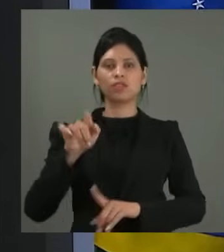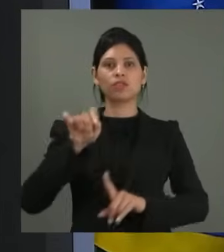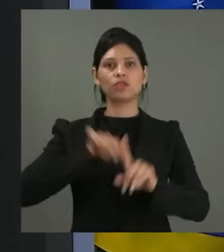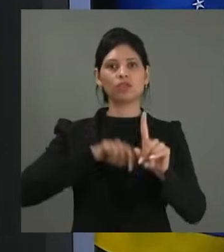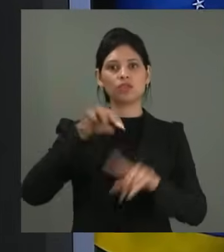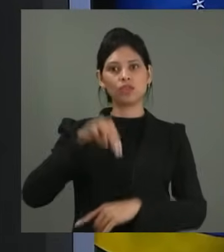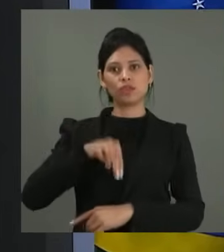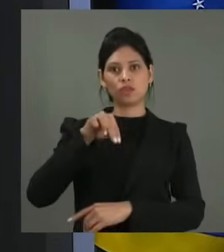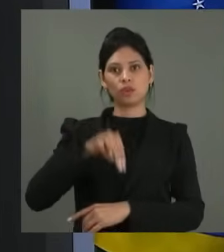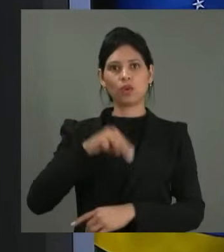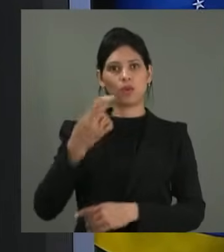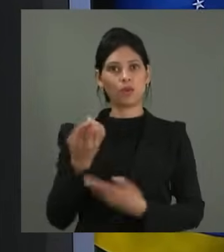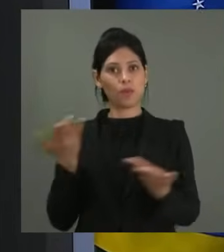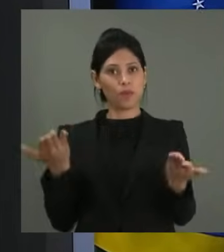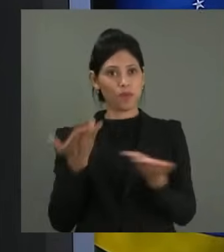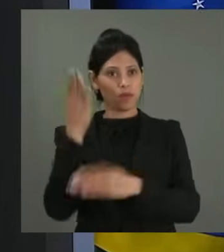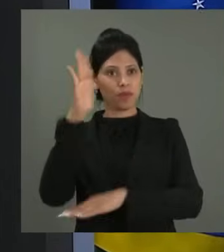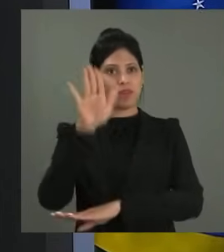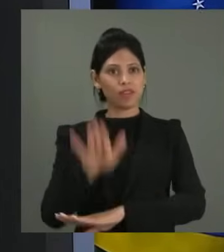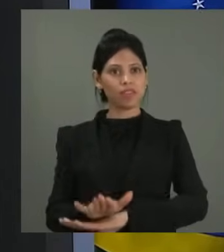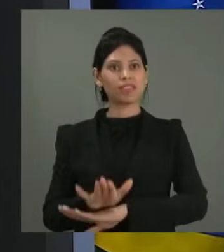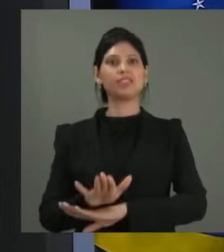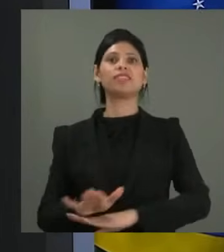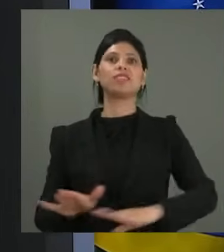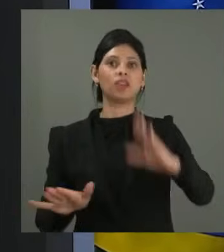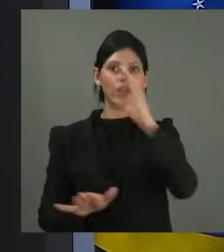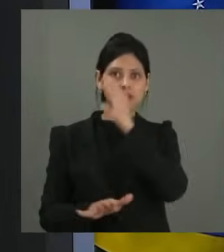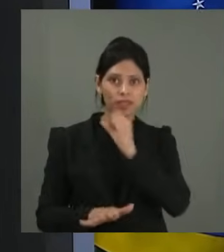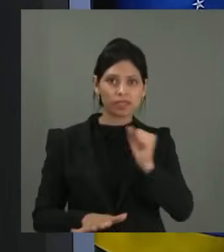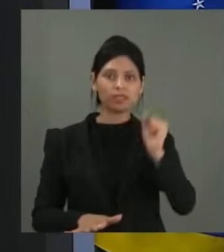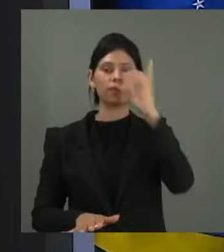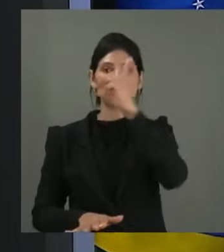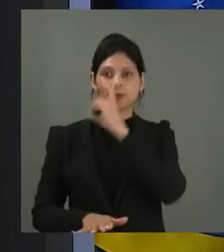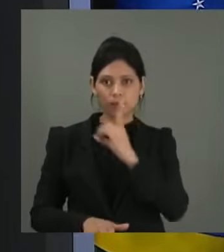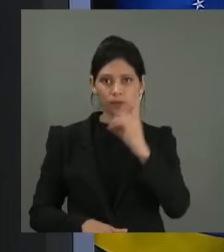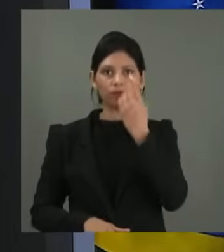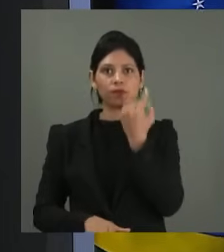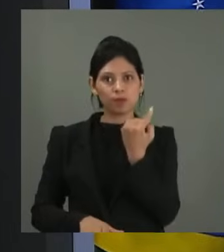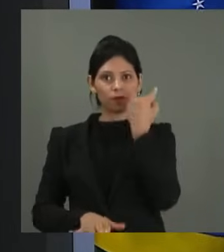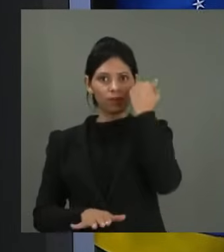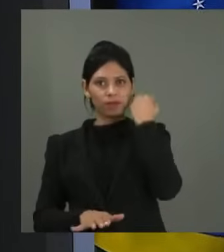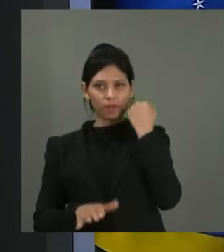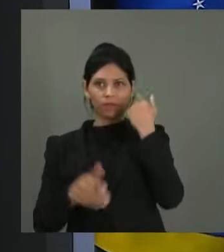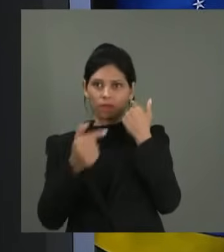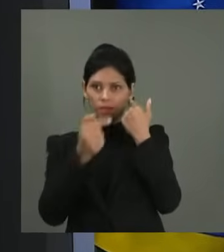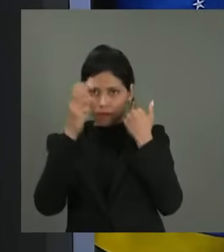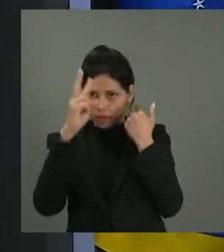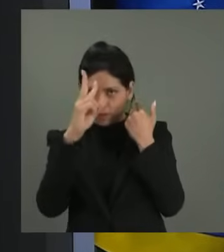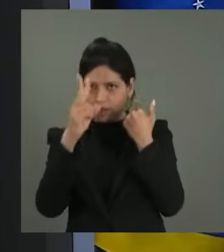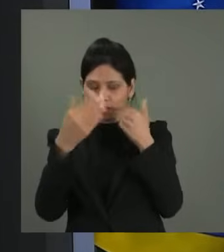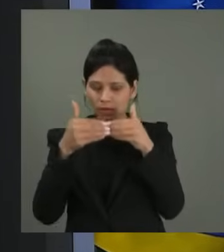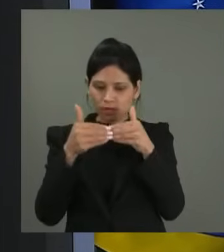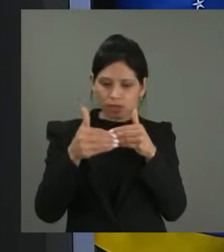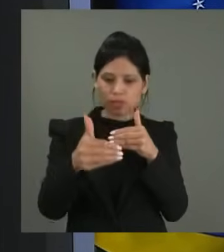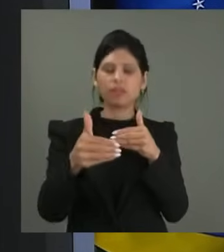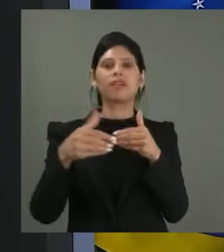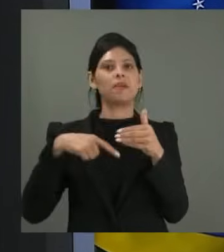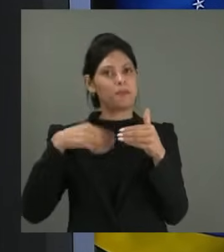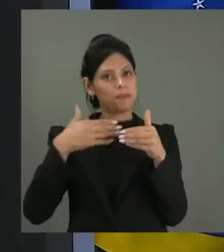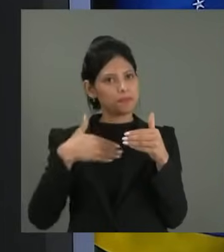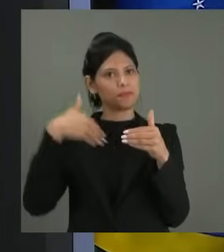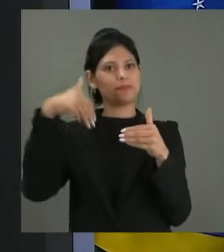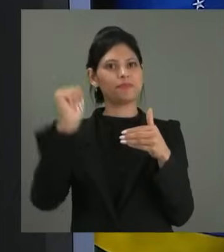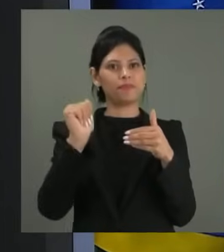nessa tarde, depois de um final de semana muito movimentado e um começo de semana mais